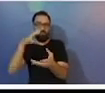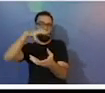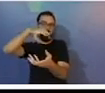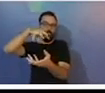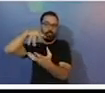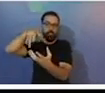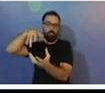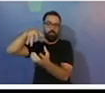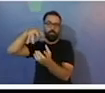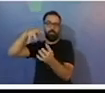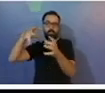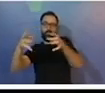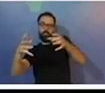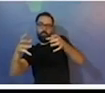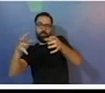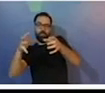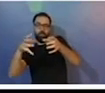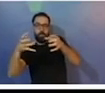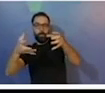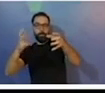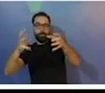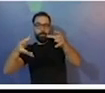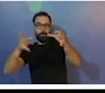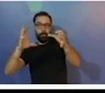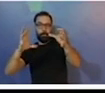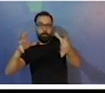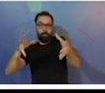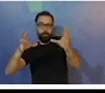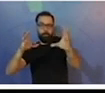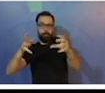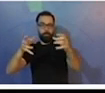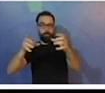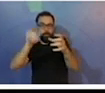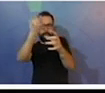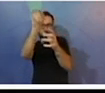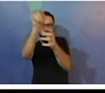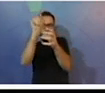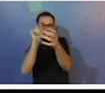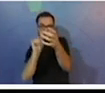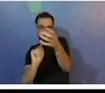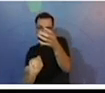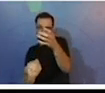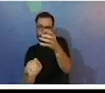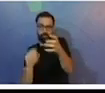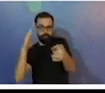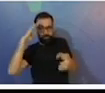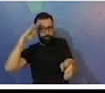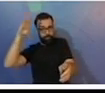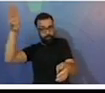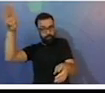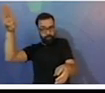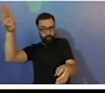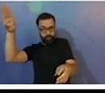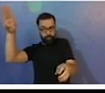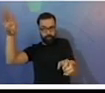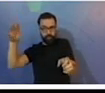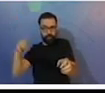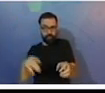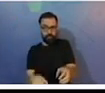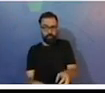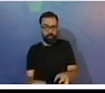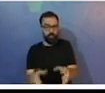partes. Vai ter uma linha principal aqui no meio, tá?